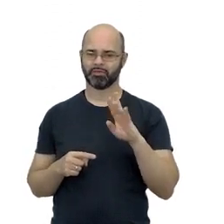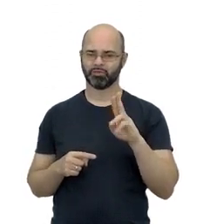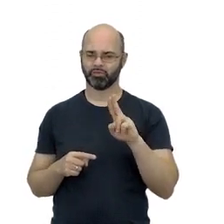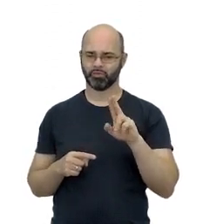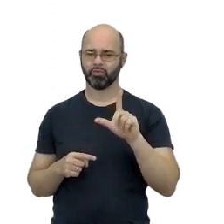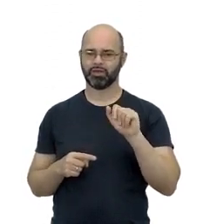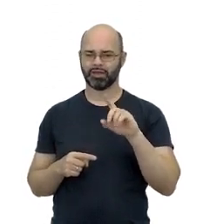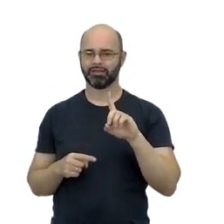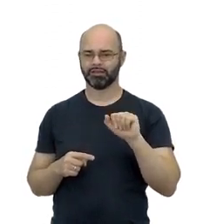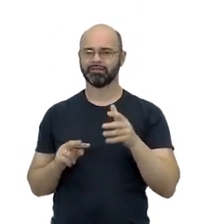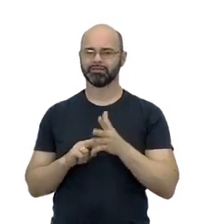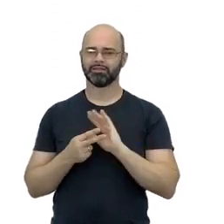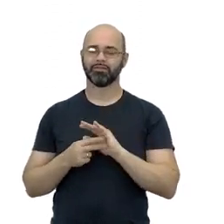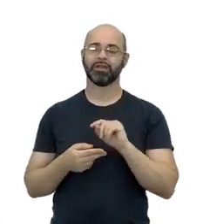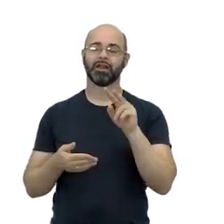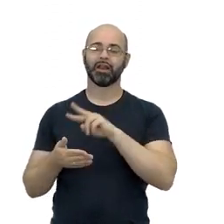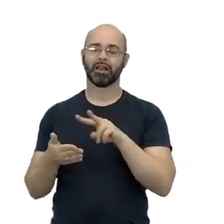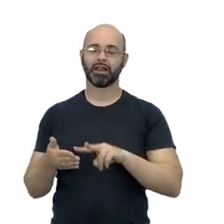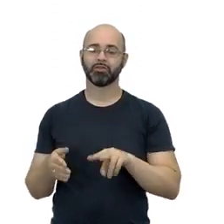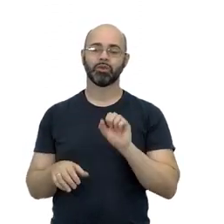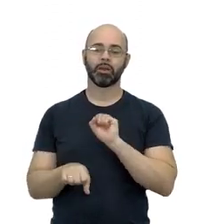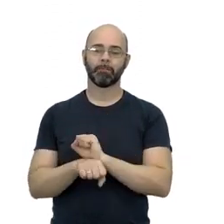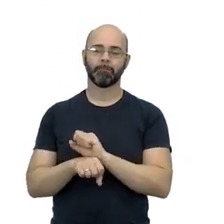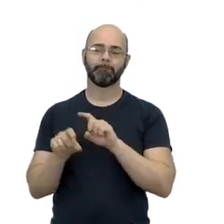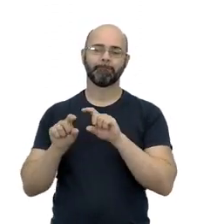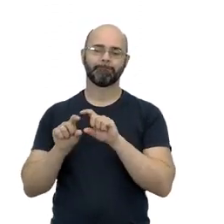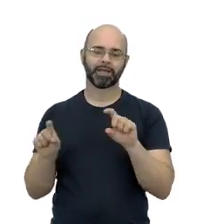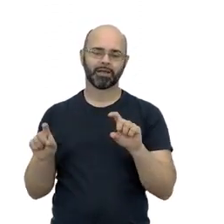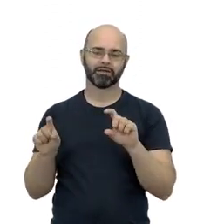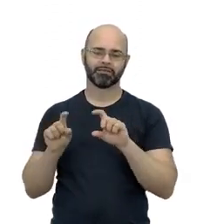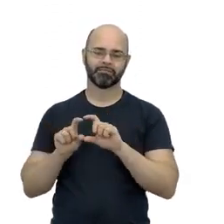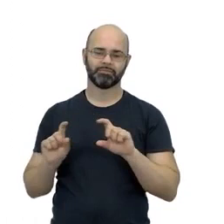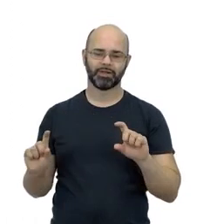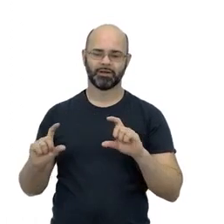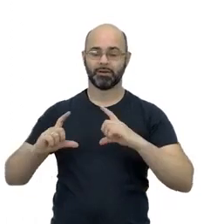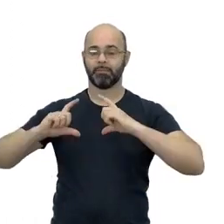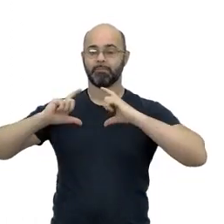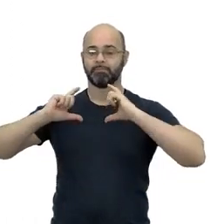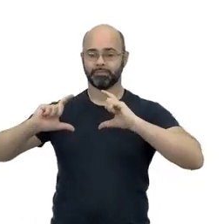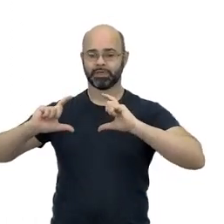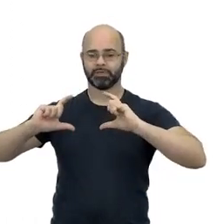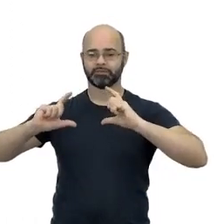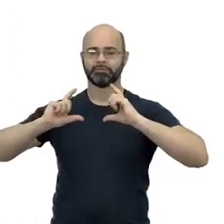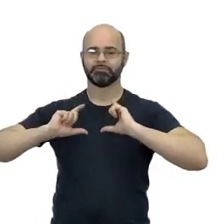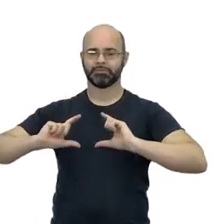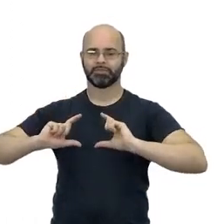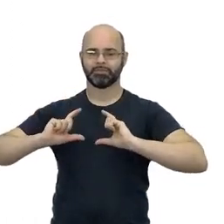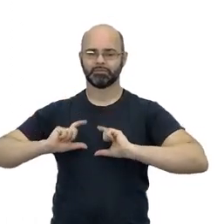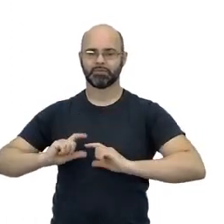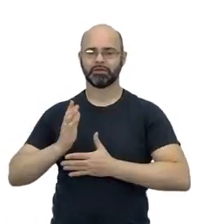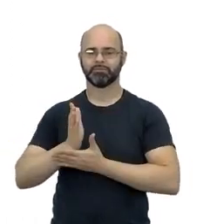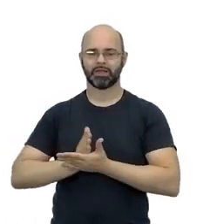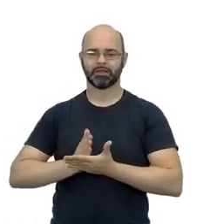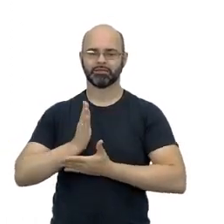em partes, né? E é interessante que alguns comportamentos leitores também podem ser